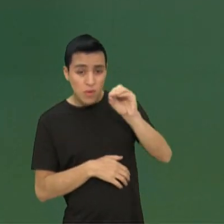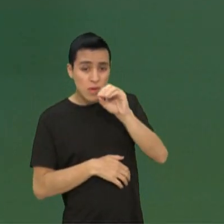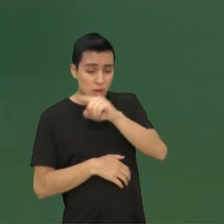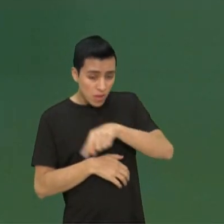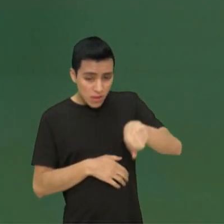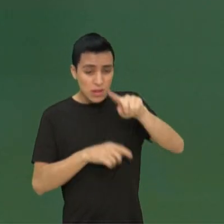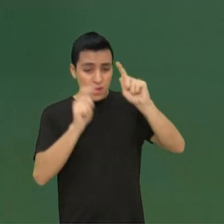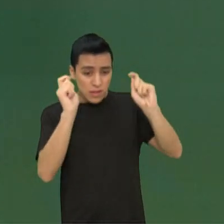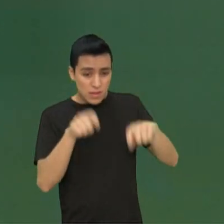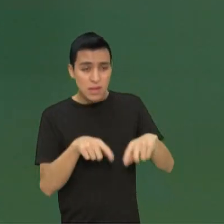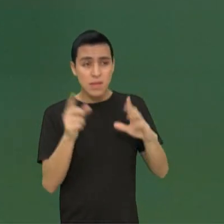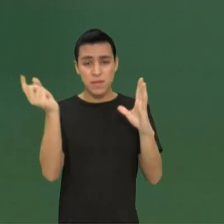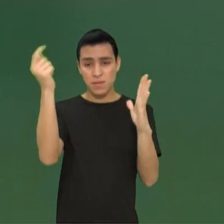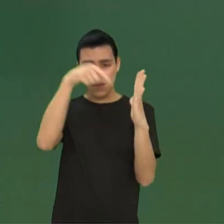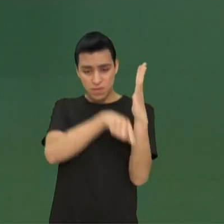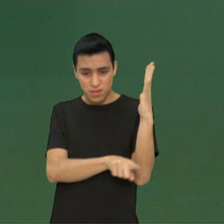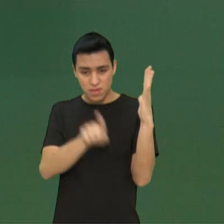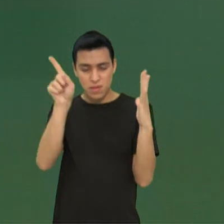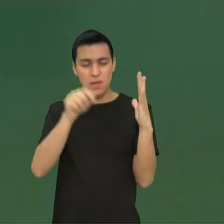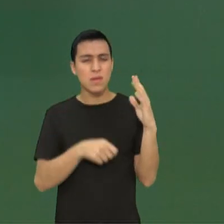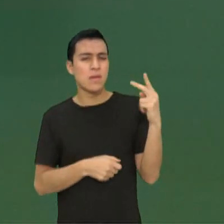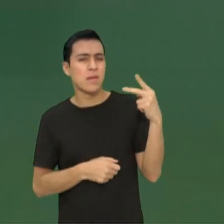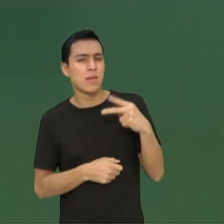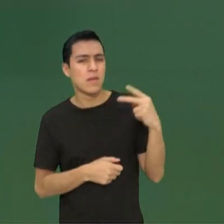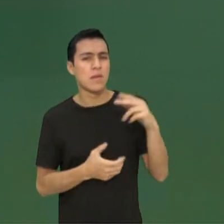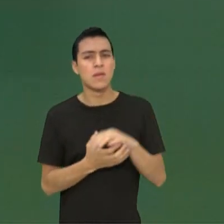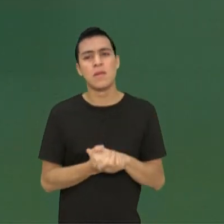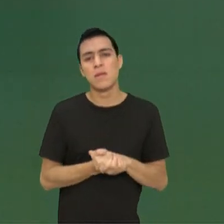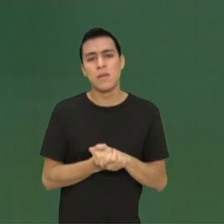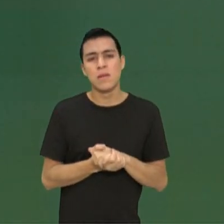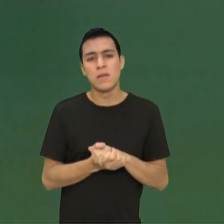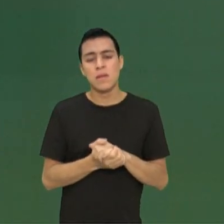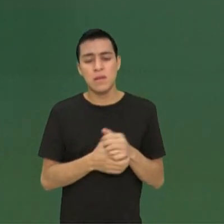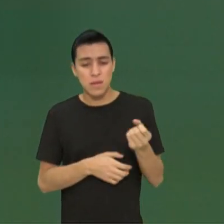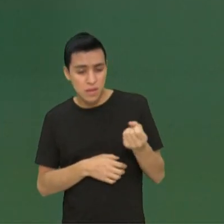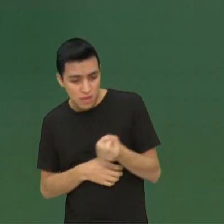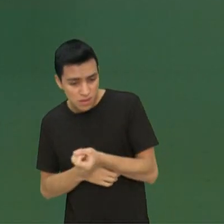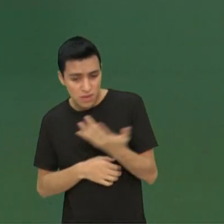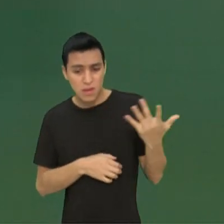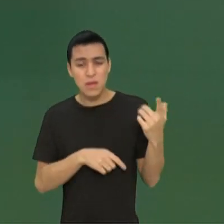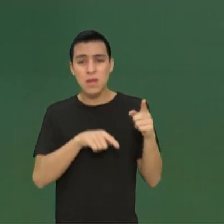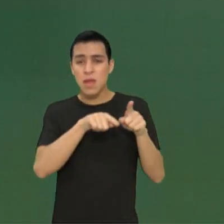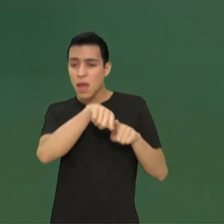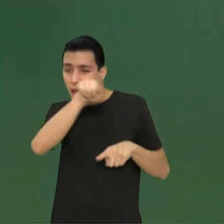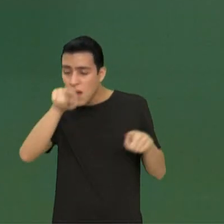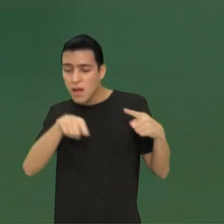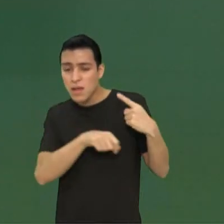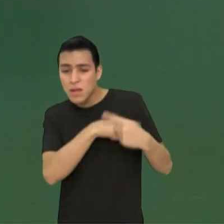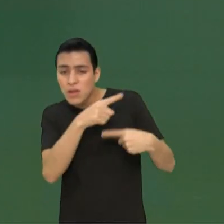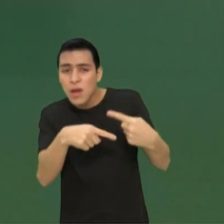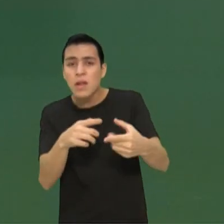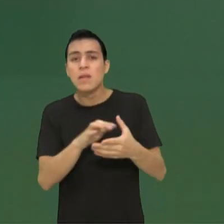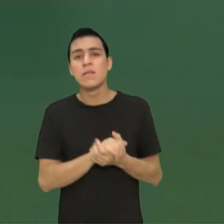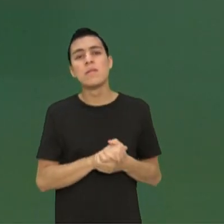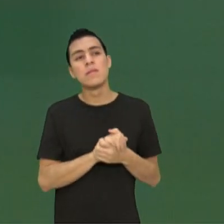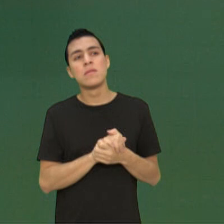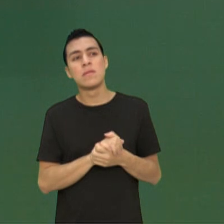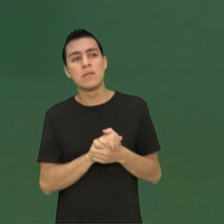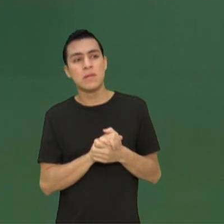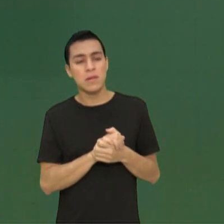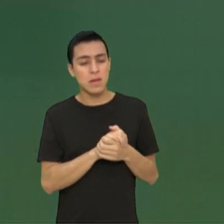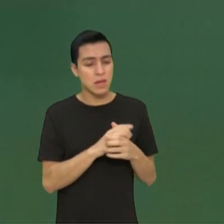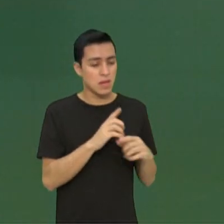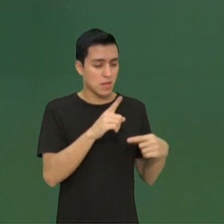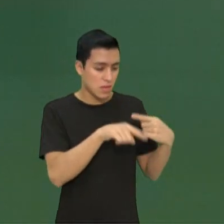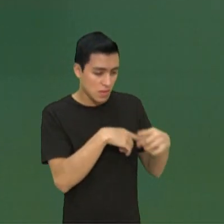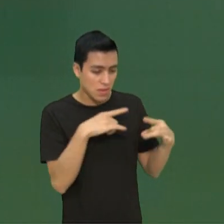de realizar fotossíntese. Número 2. Em muitas delas, a alternância de gerações, ou seja, em seu ciclo de